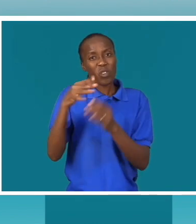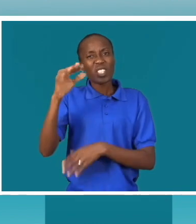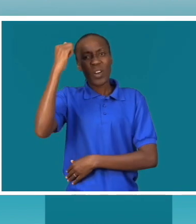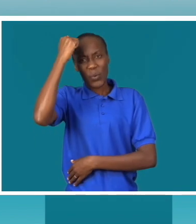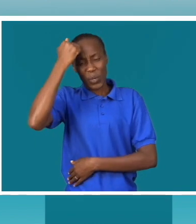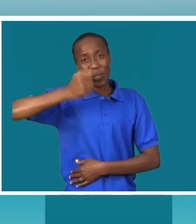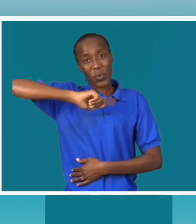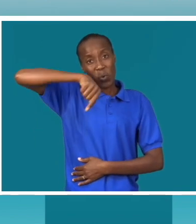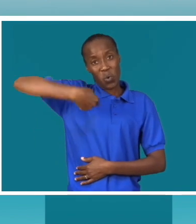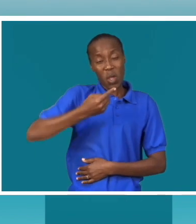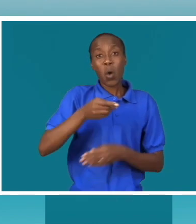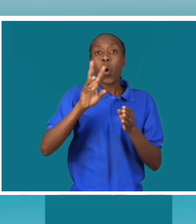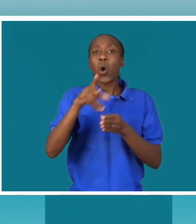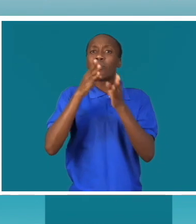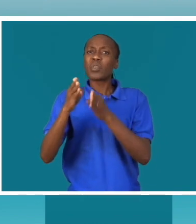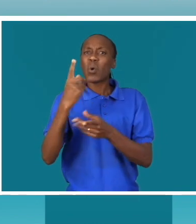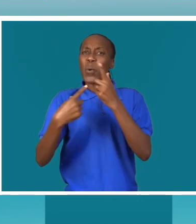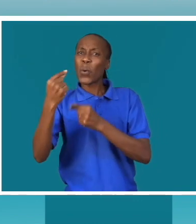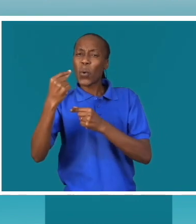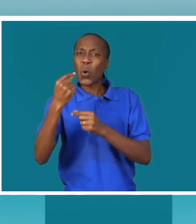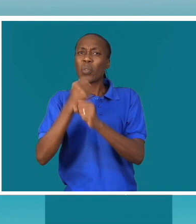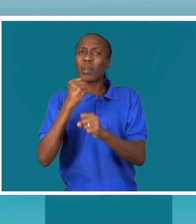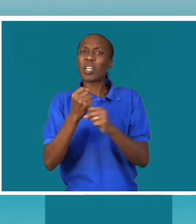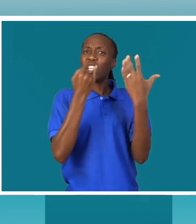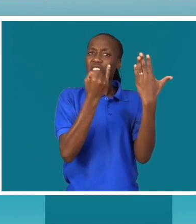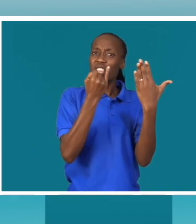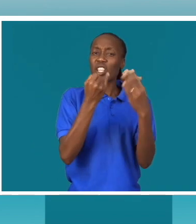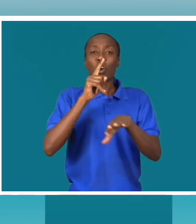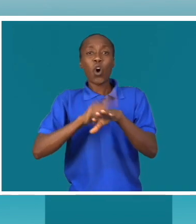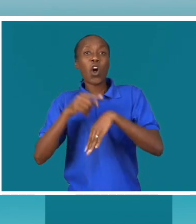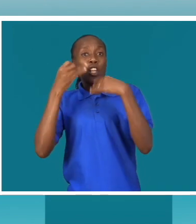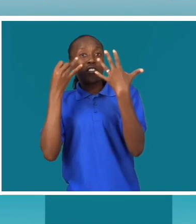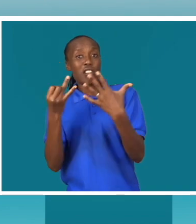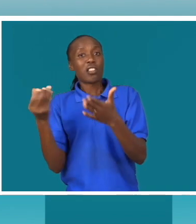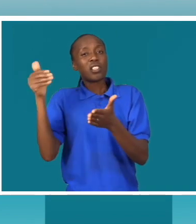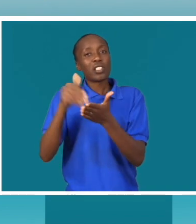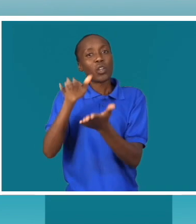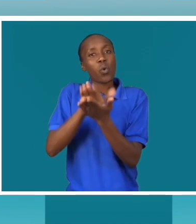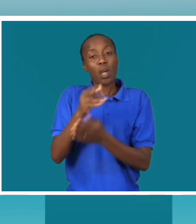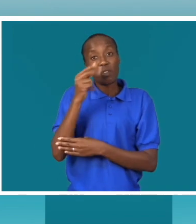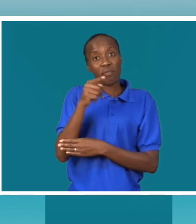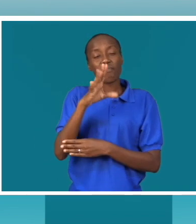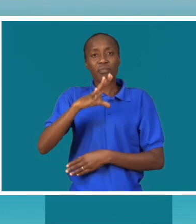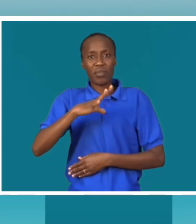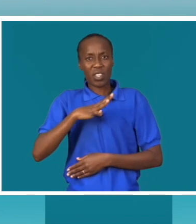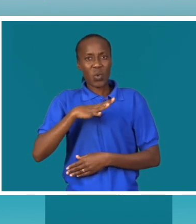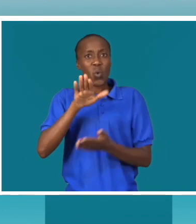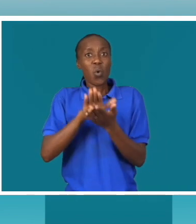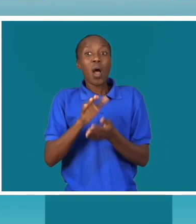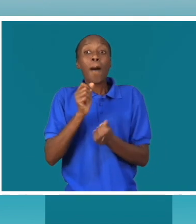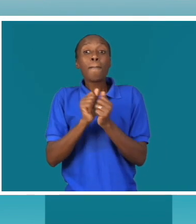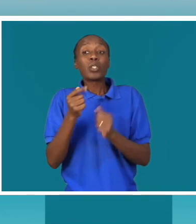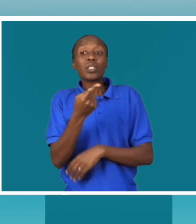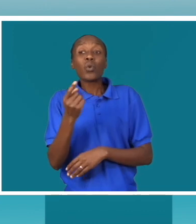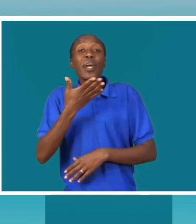não temos lugar fixo, andamos pelas avenidas, vendemos na rua. Há pessoas que chegam cedo à